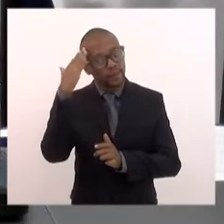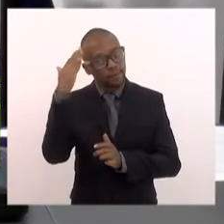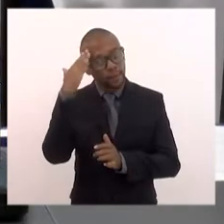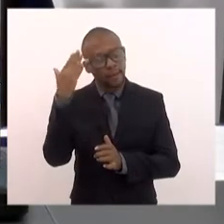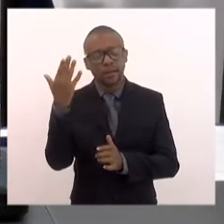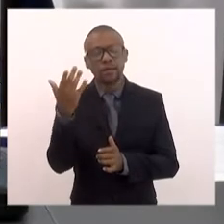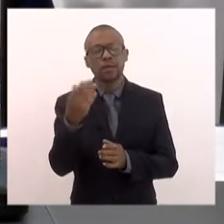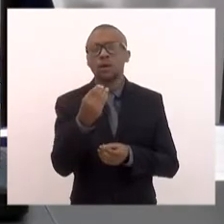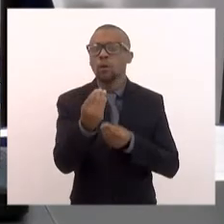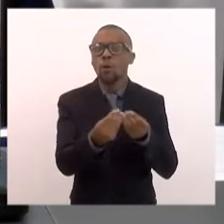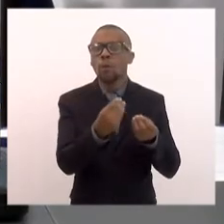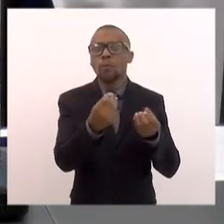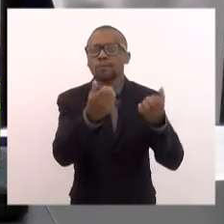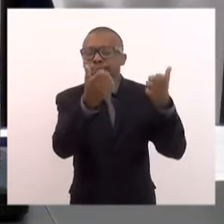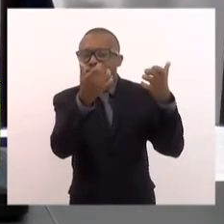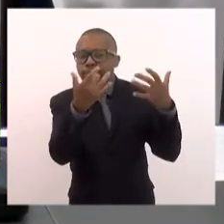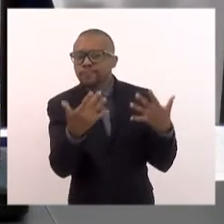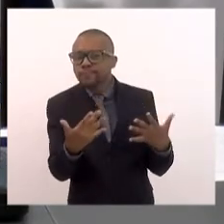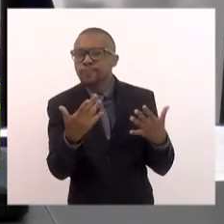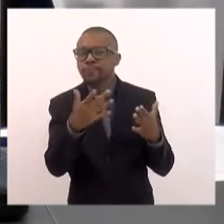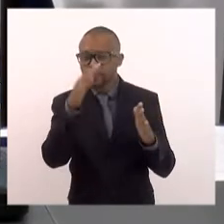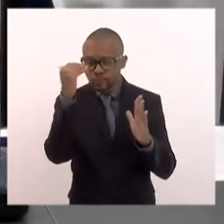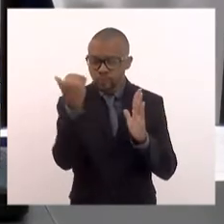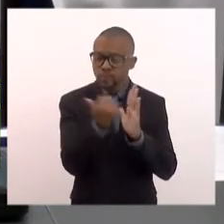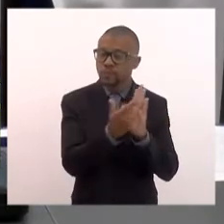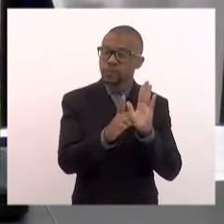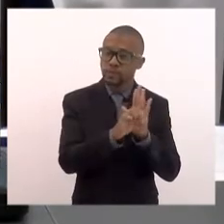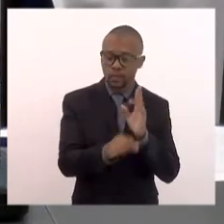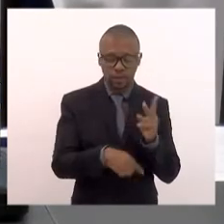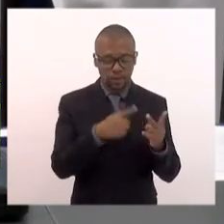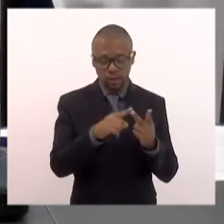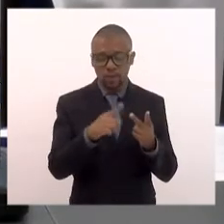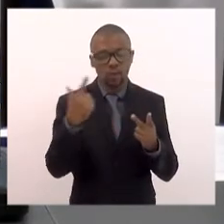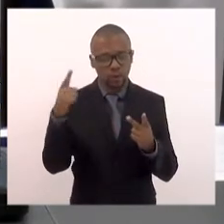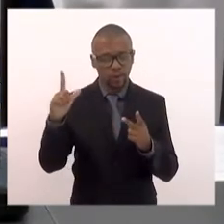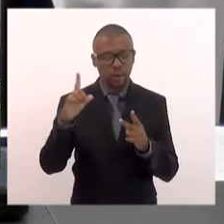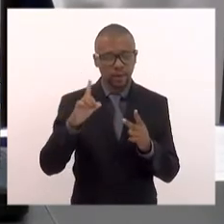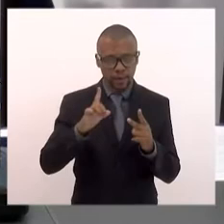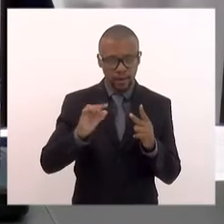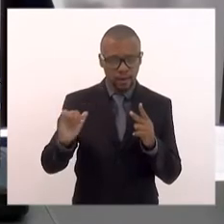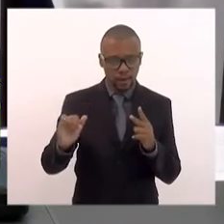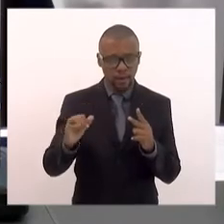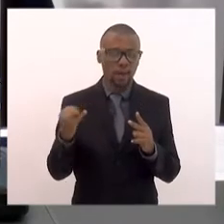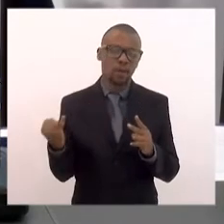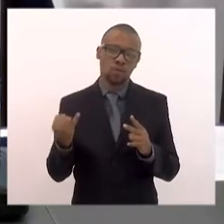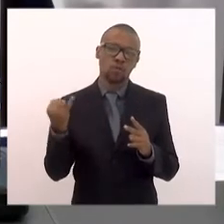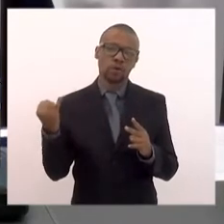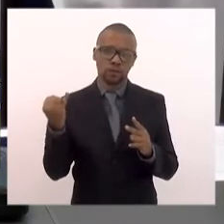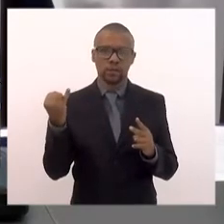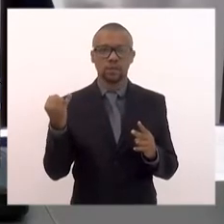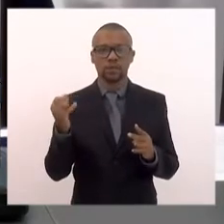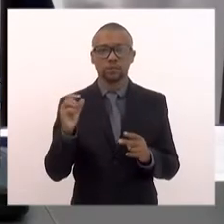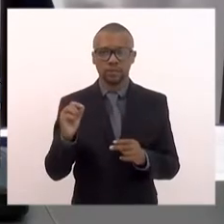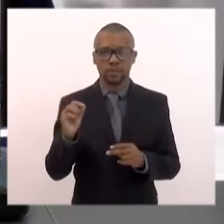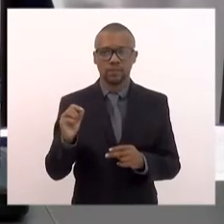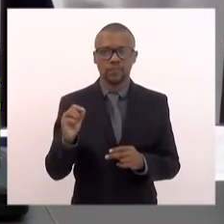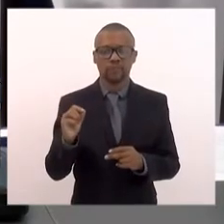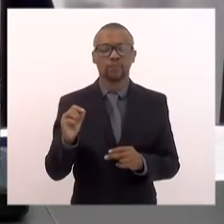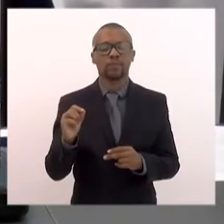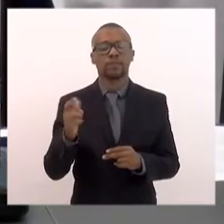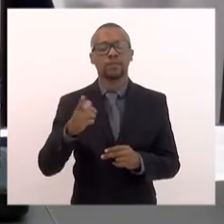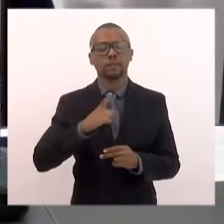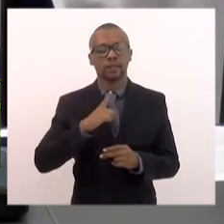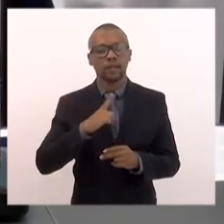anda, né, o cumprimento dessa lei. Bom, uma outra lei importante, e aí eu me refiro mais diretamente ao